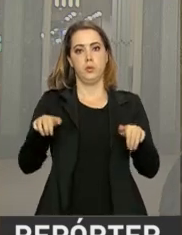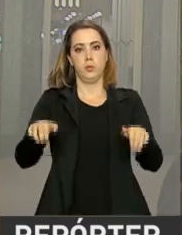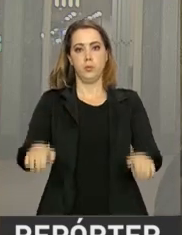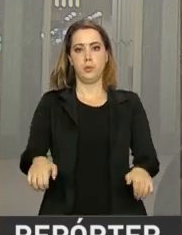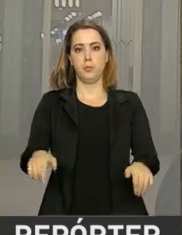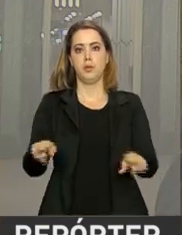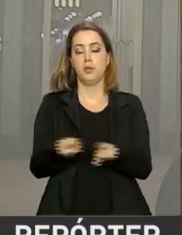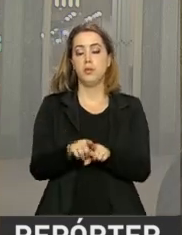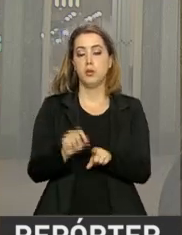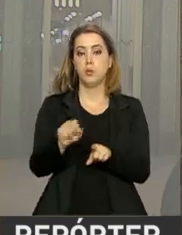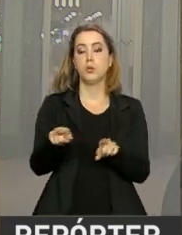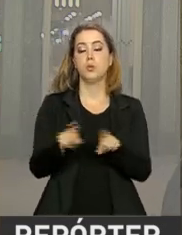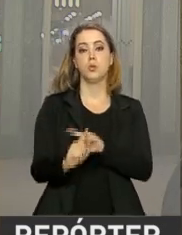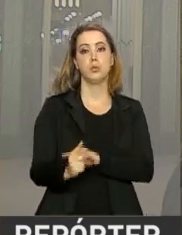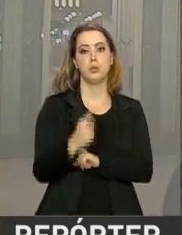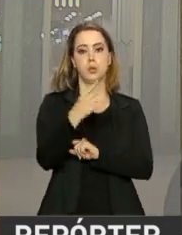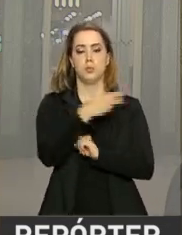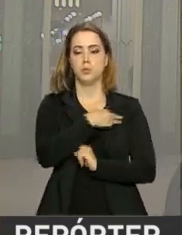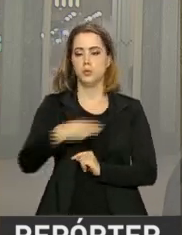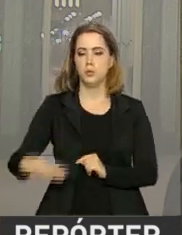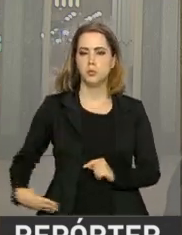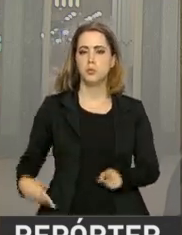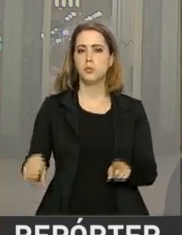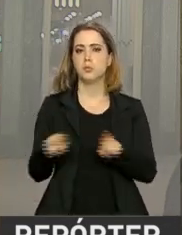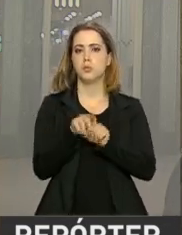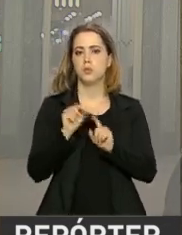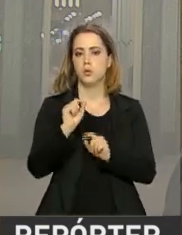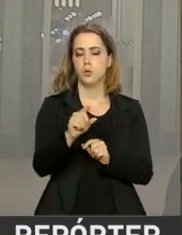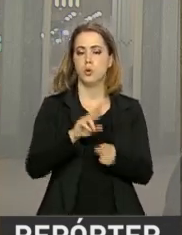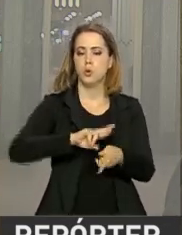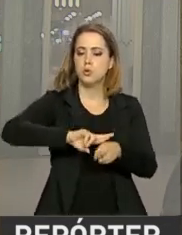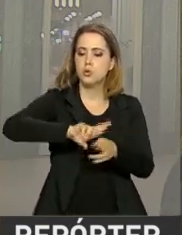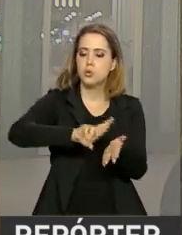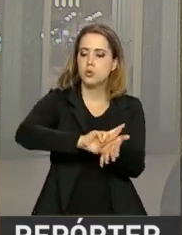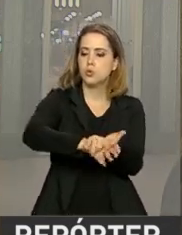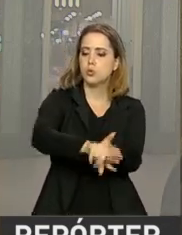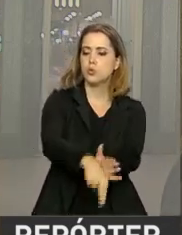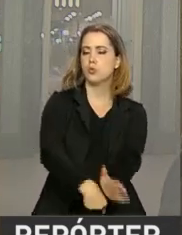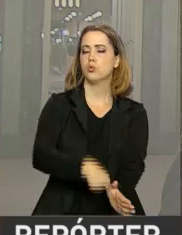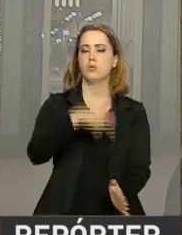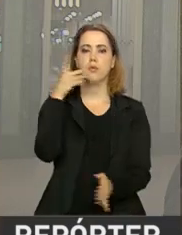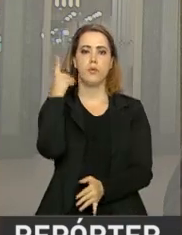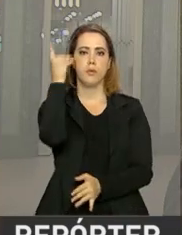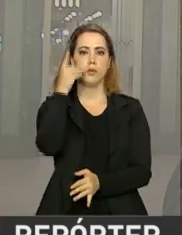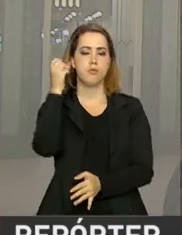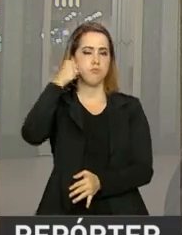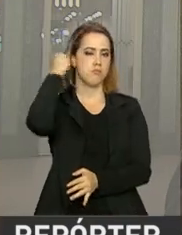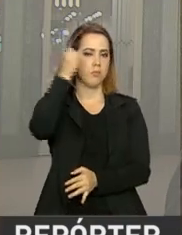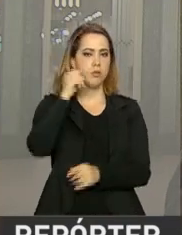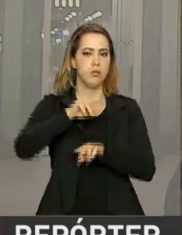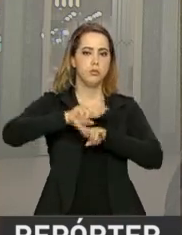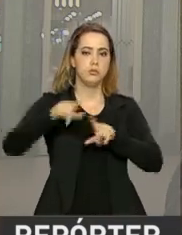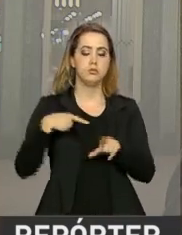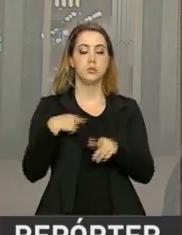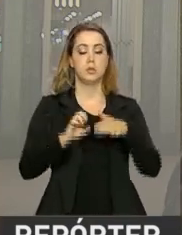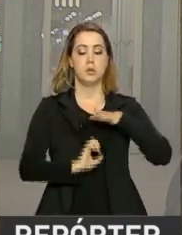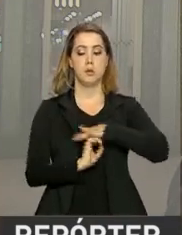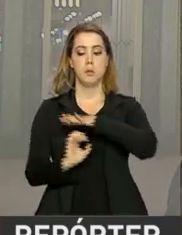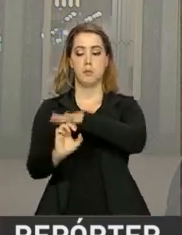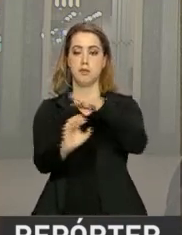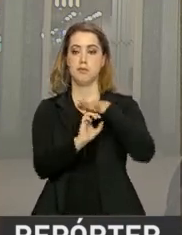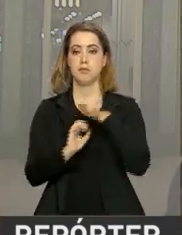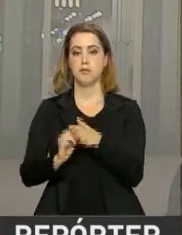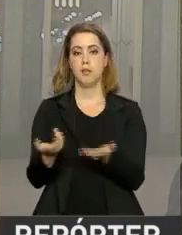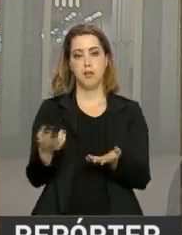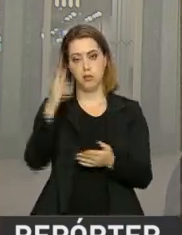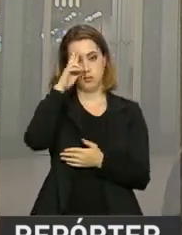com o primeiro-ministro japonês Shinzo Abe, com parlamentares e também com empresários e investidores japoneses.